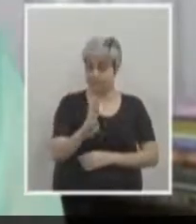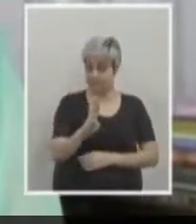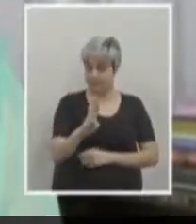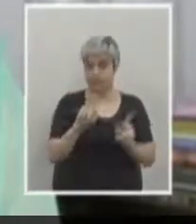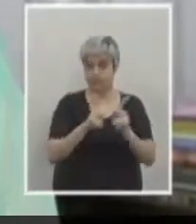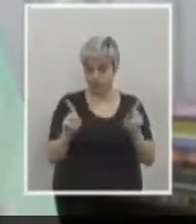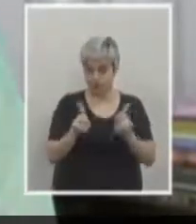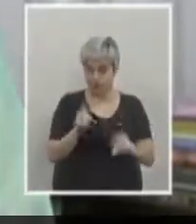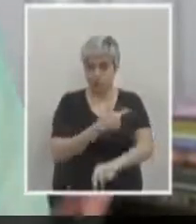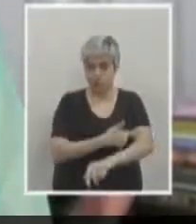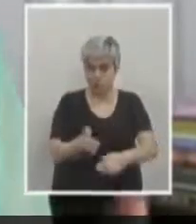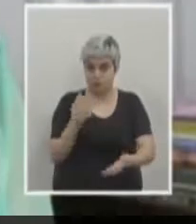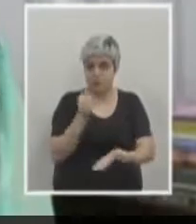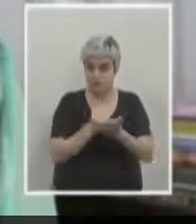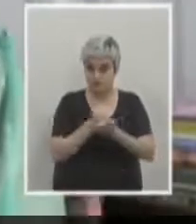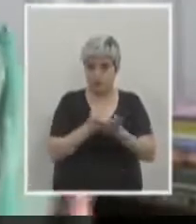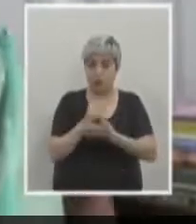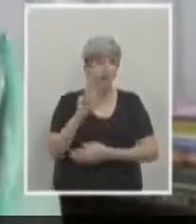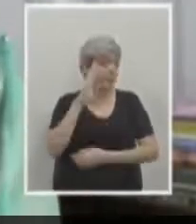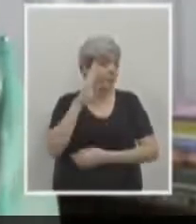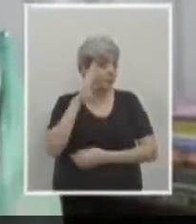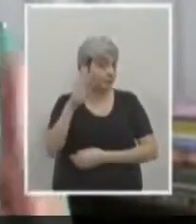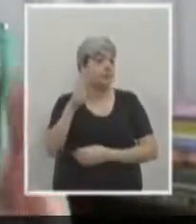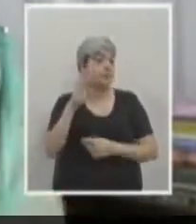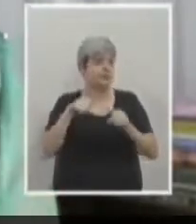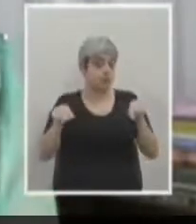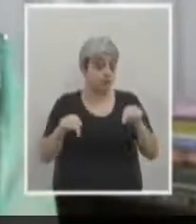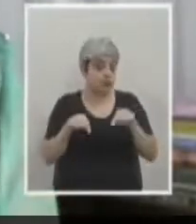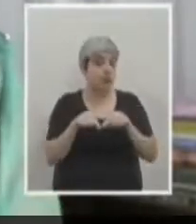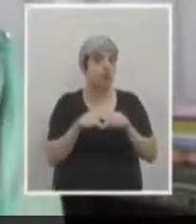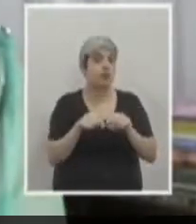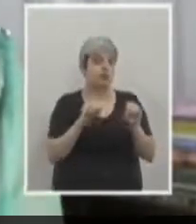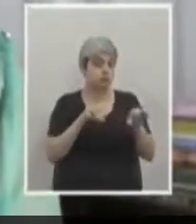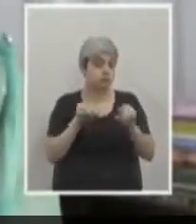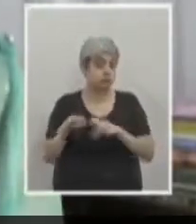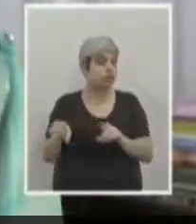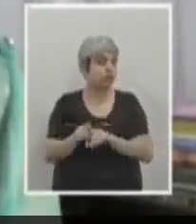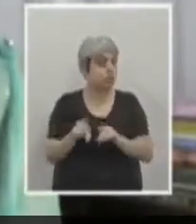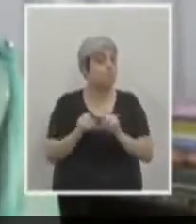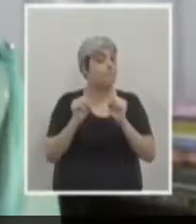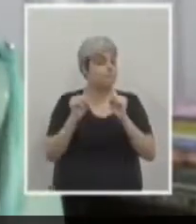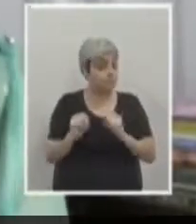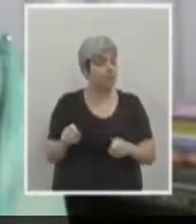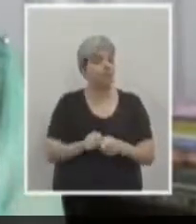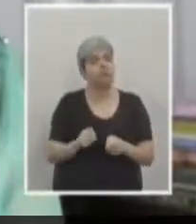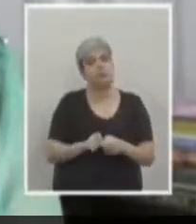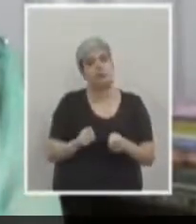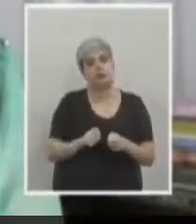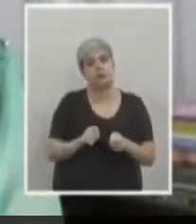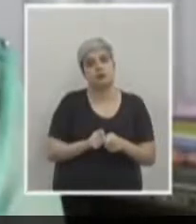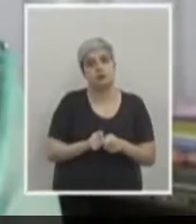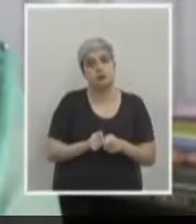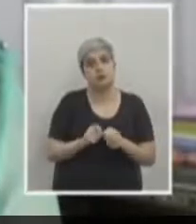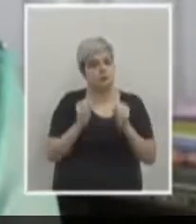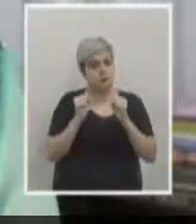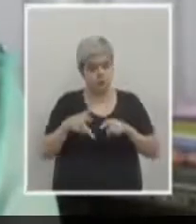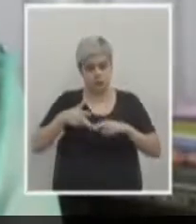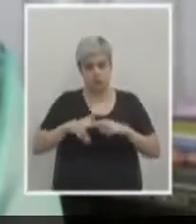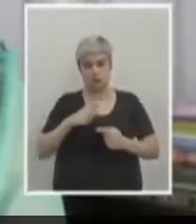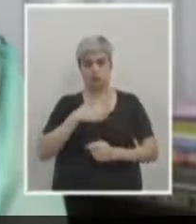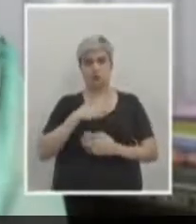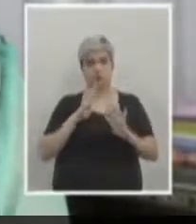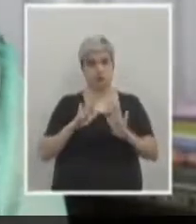básica, que é o regente de turma, sala de recurso e regente de aulas, eles podem requerer extensão. Me corrija, por favor, se eu estiver equivocada.